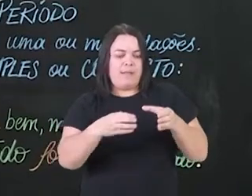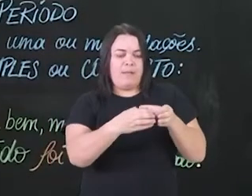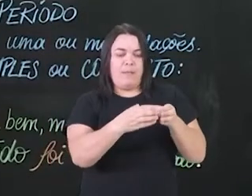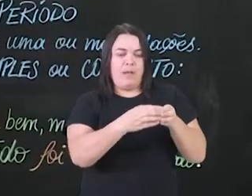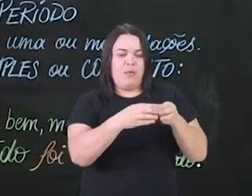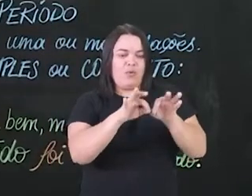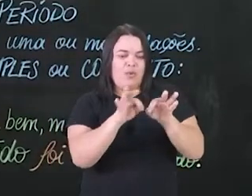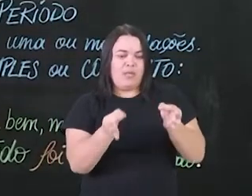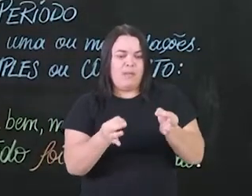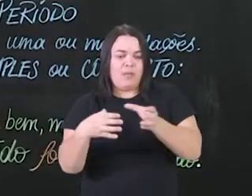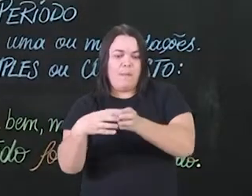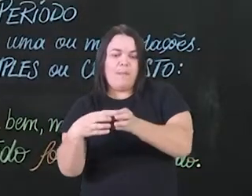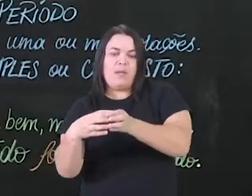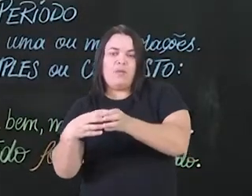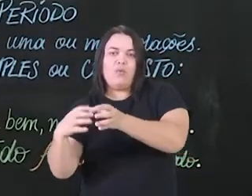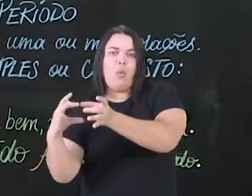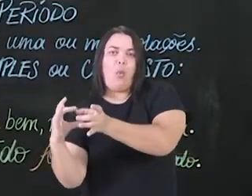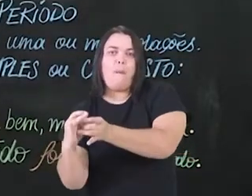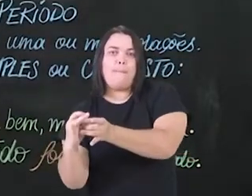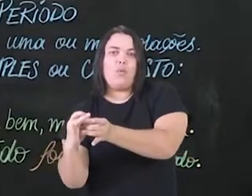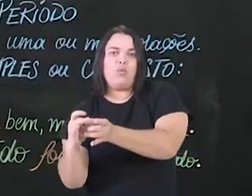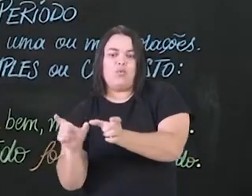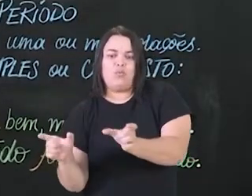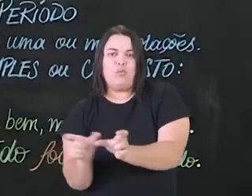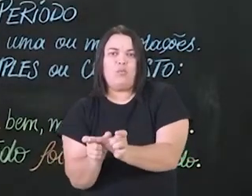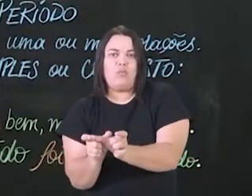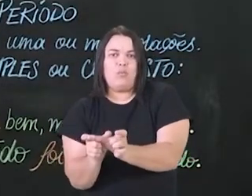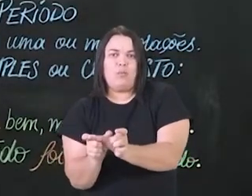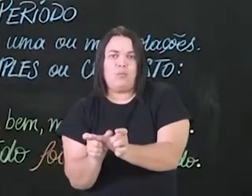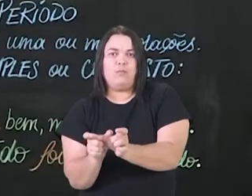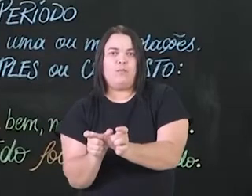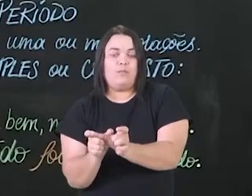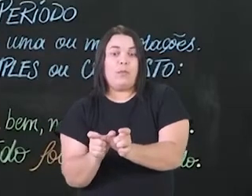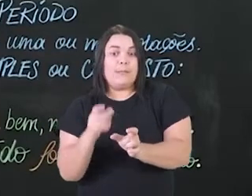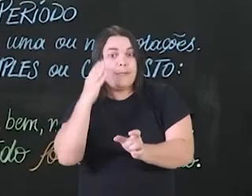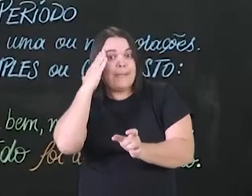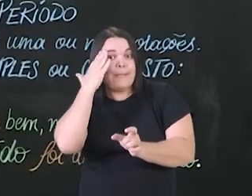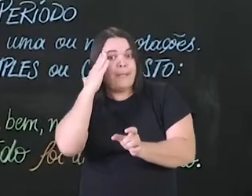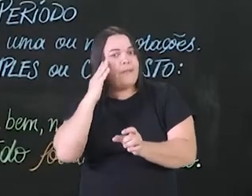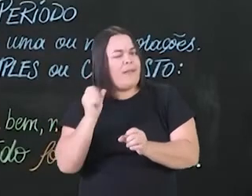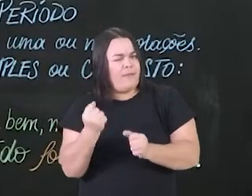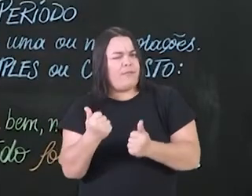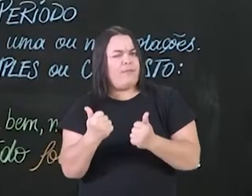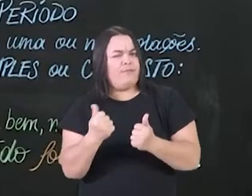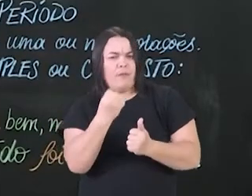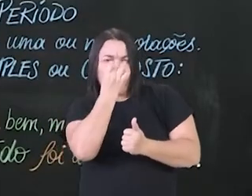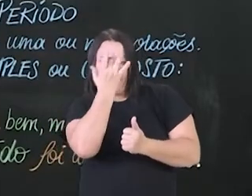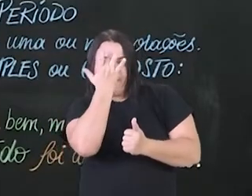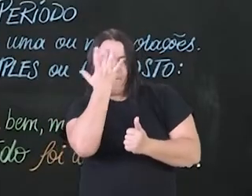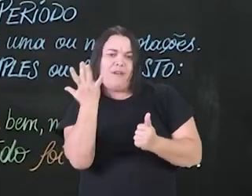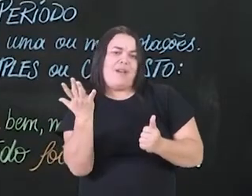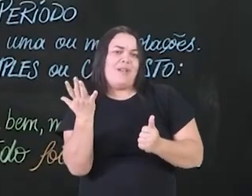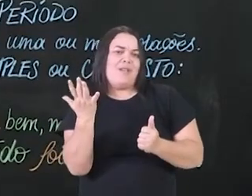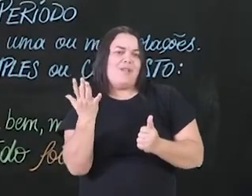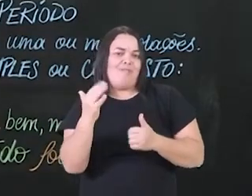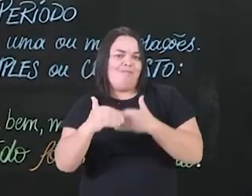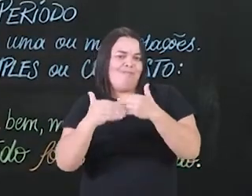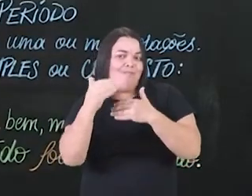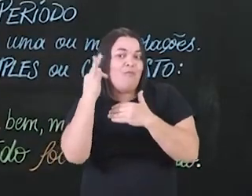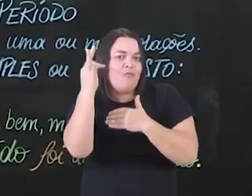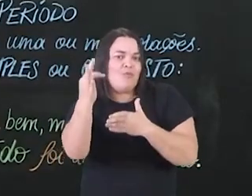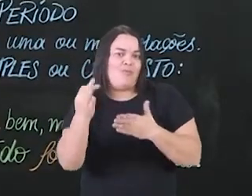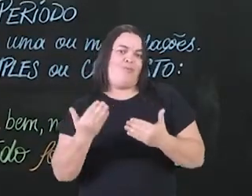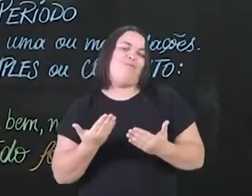do período, a sua viagem pelo mundo da sintaxe vai ficar bem mais fácil, ok? Então, sempre que for fazer um estudo, retome